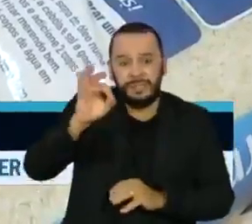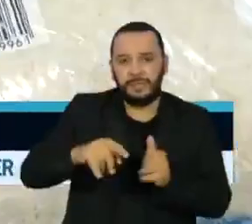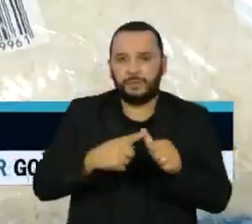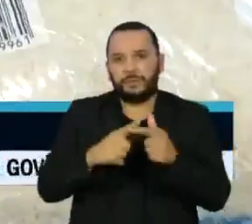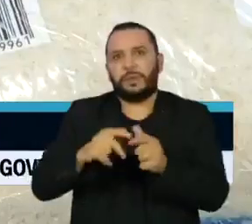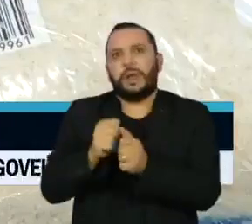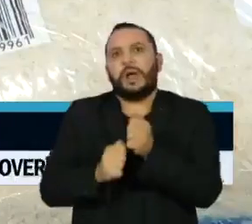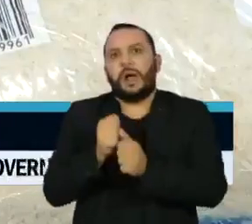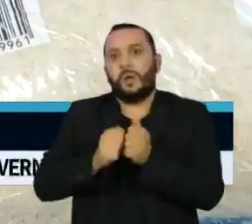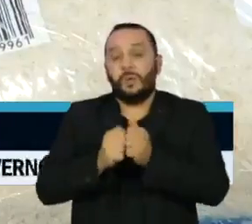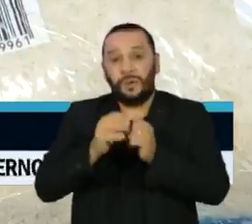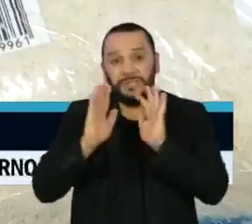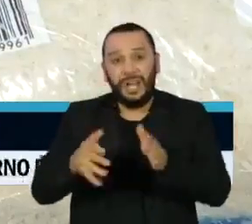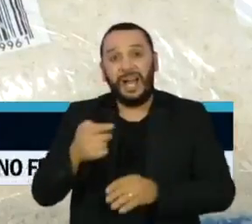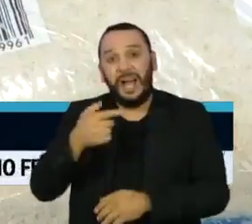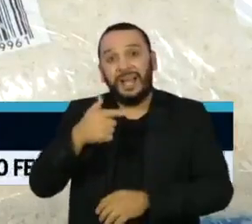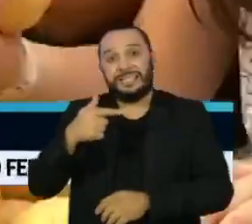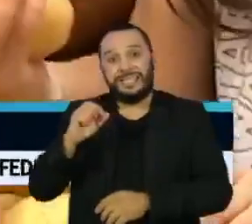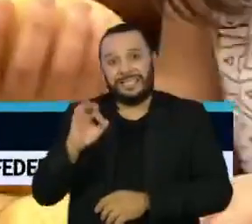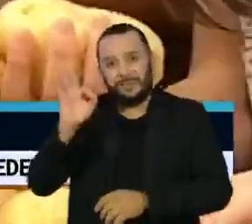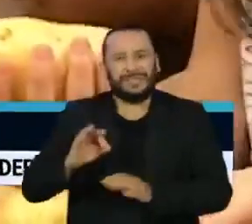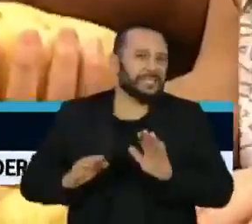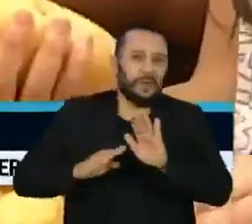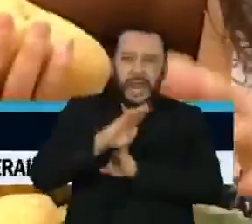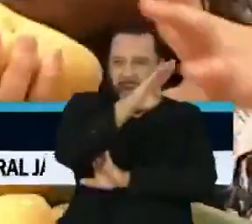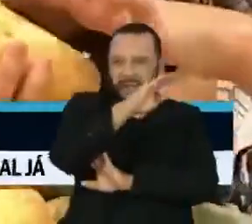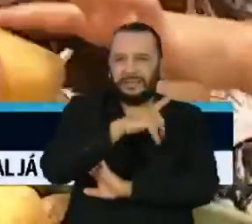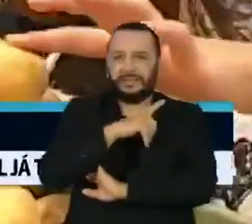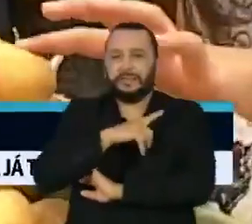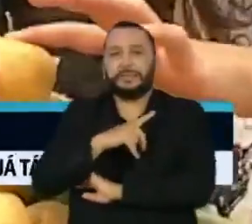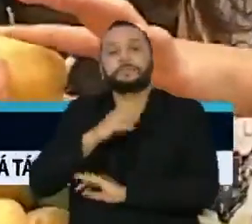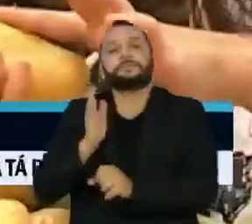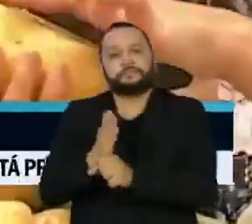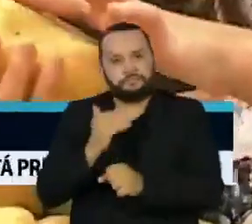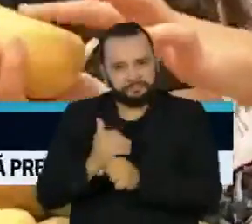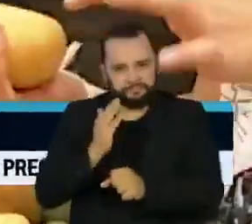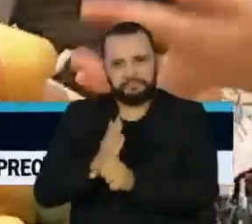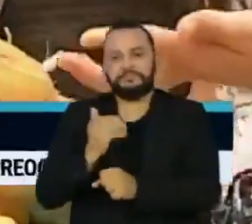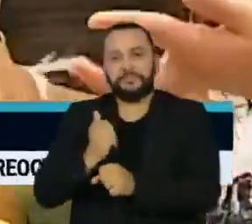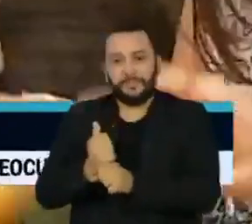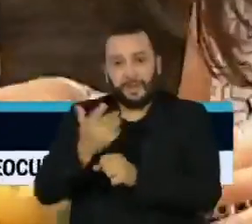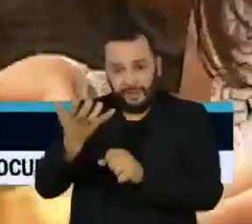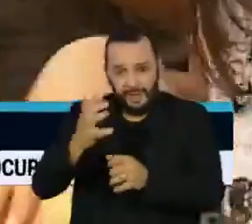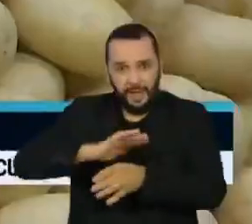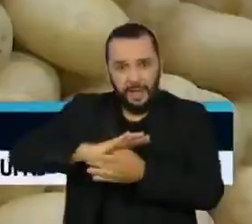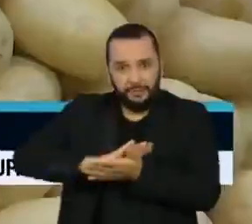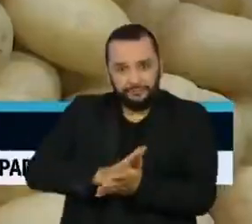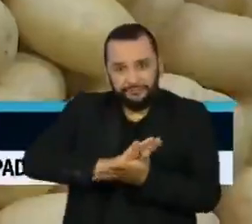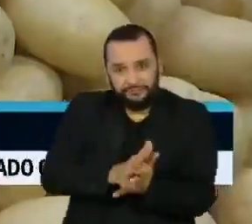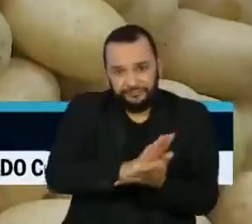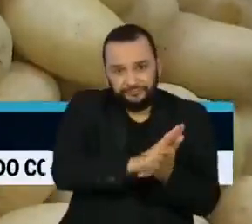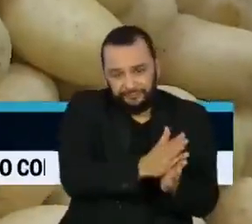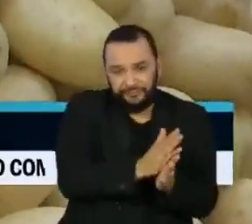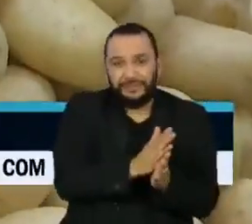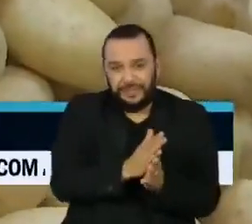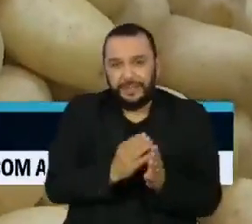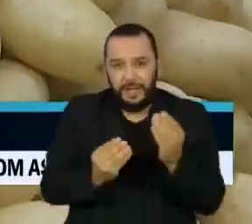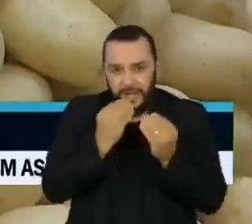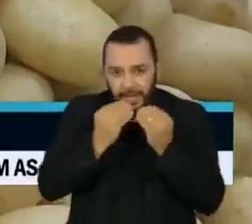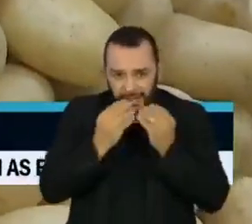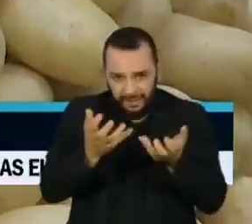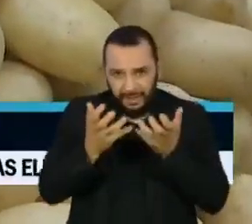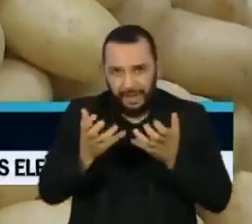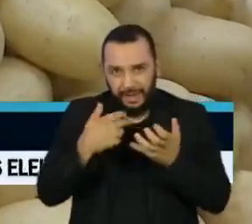do arroz beirou os 70%. Quem precisou da batata para fazer um purê, por exemplo, teve que gastar